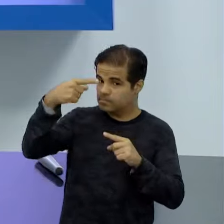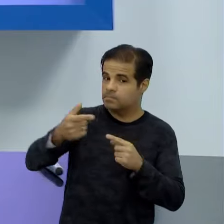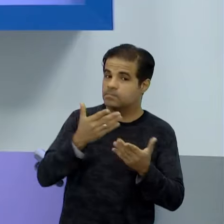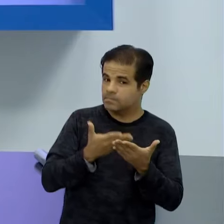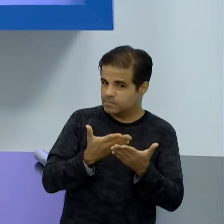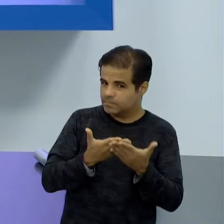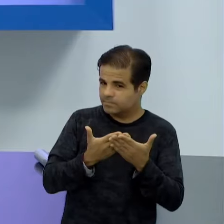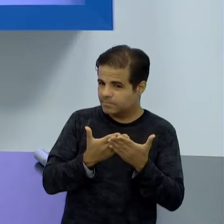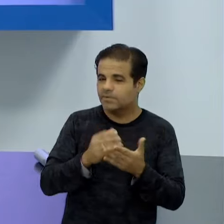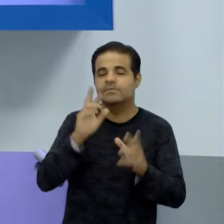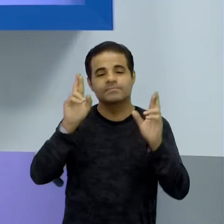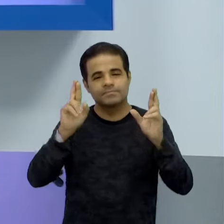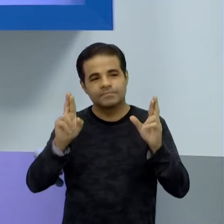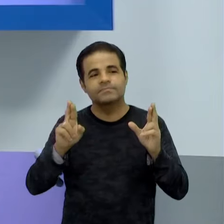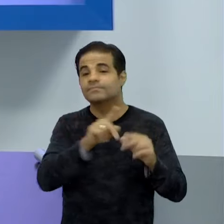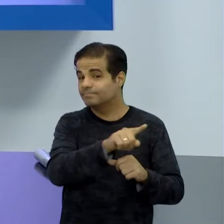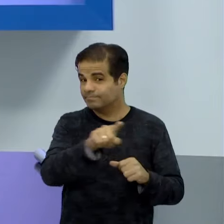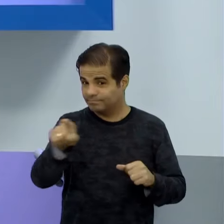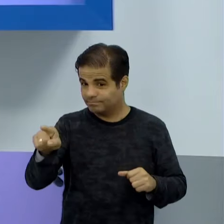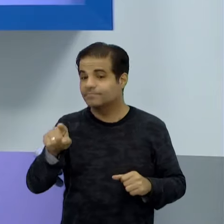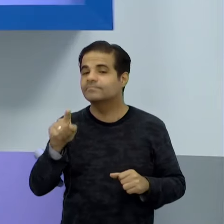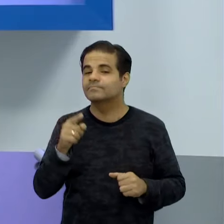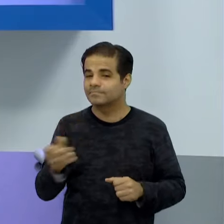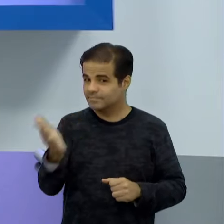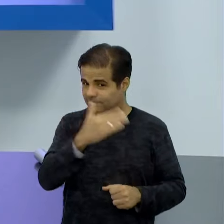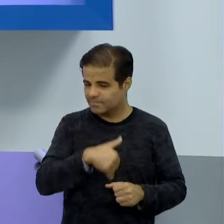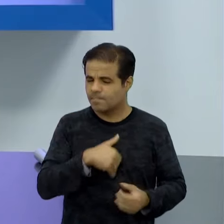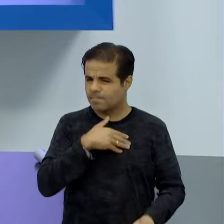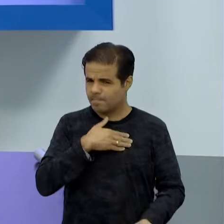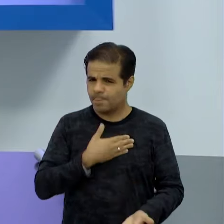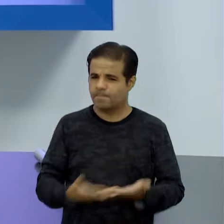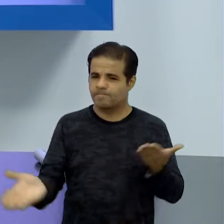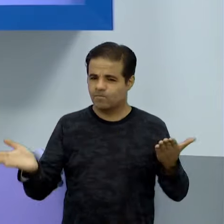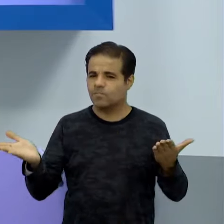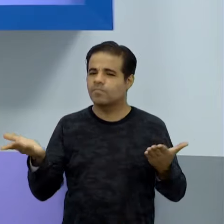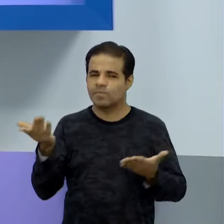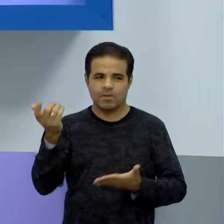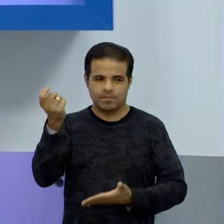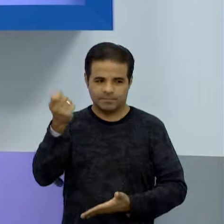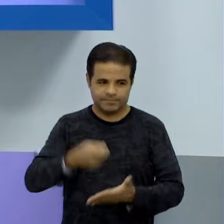próxima aula. Eu espero que vocês tenham gostado. Não deixem de avaliar o nosso